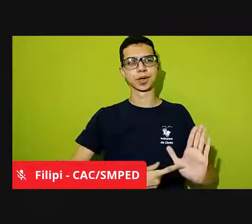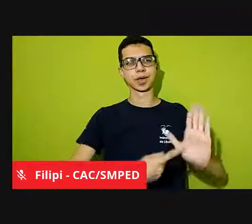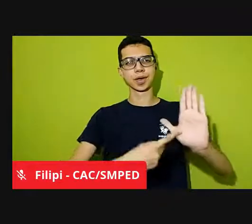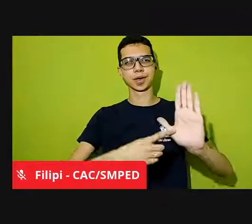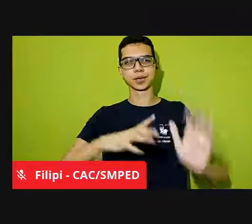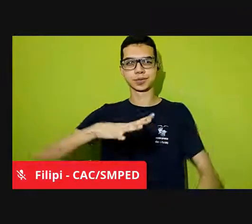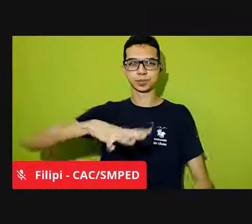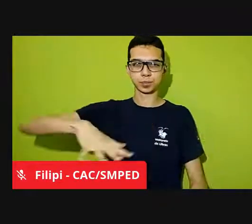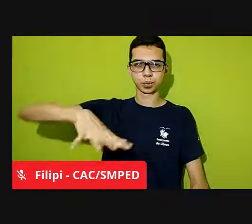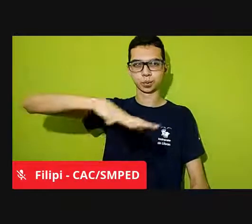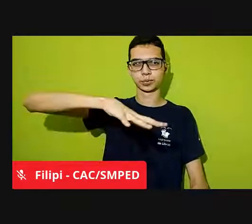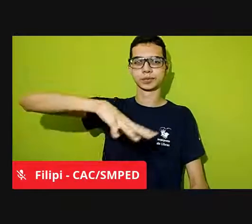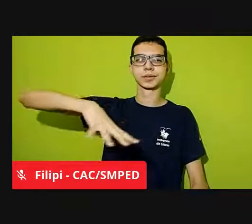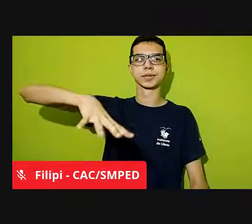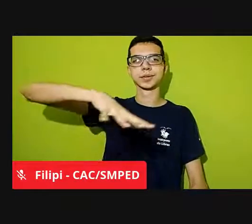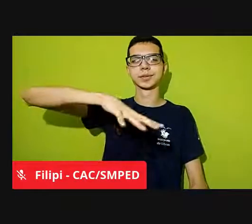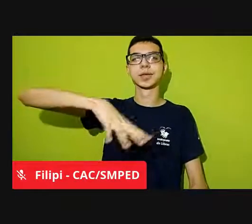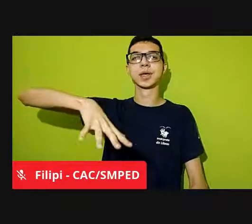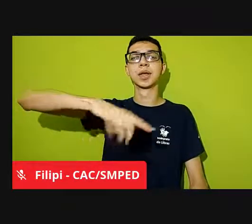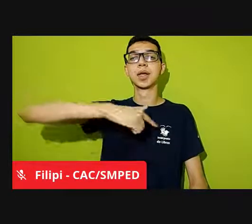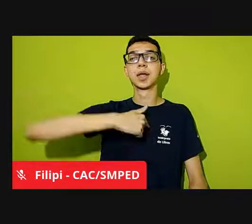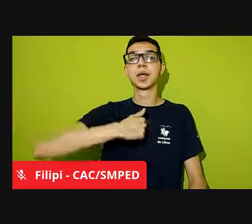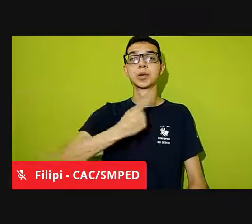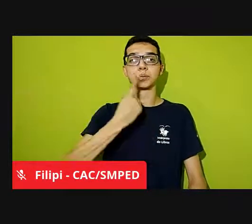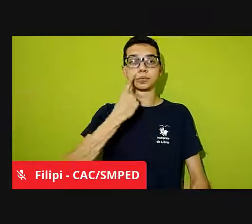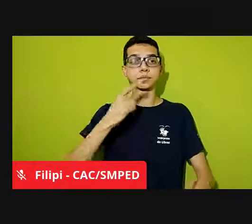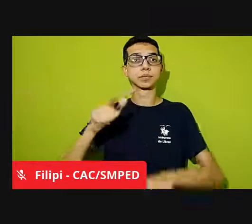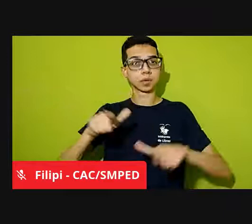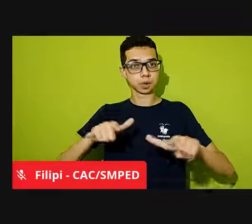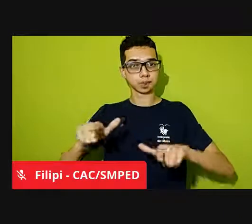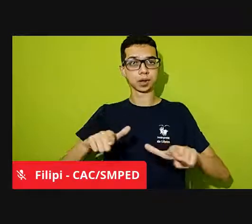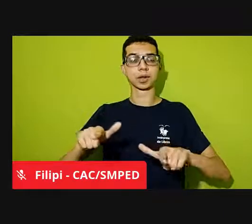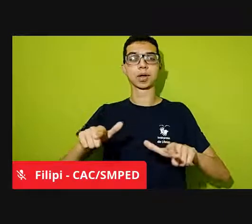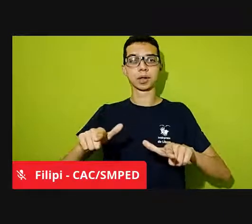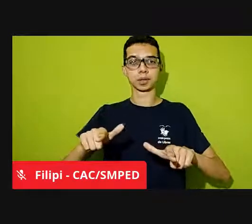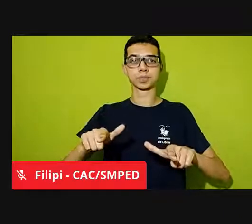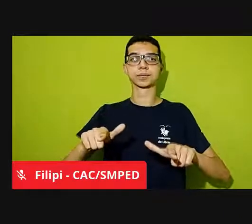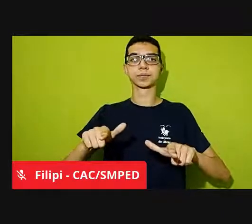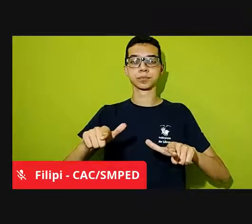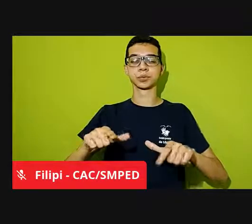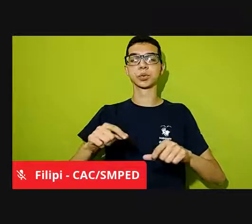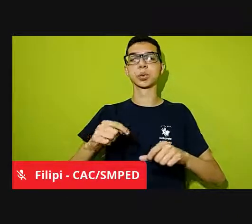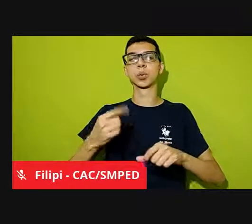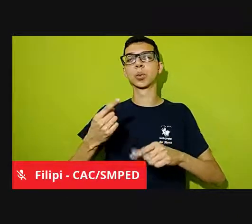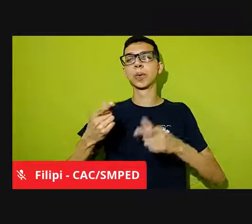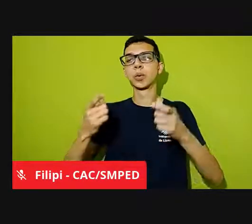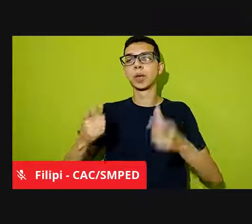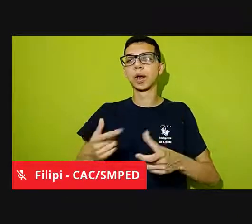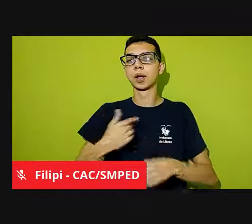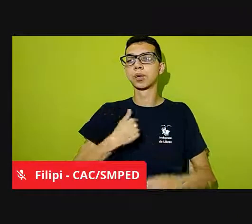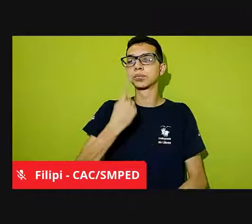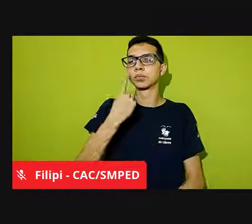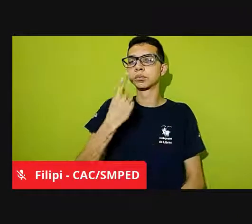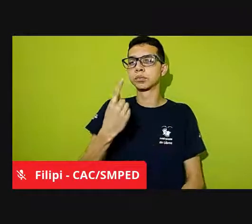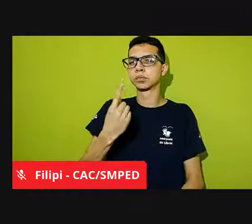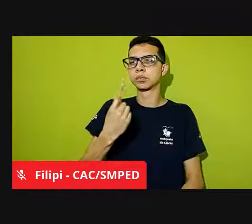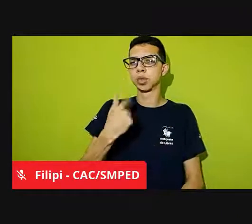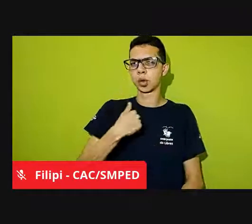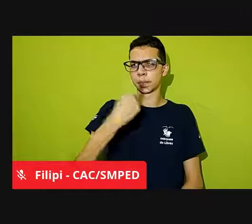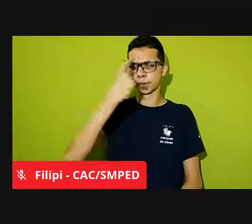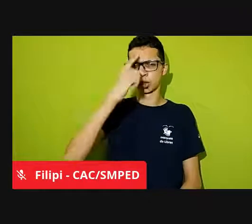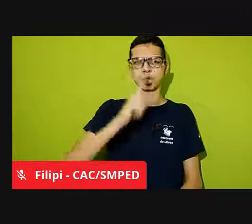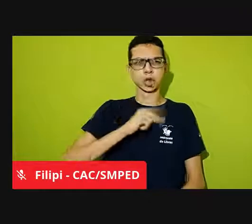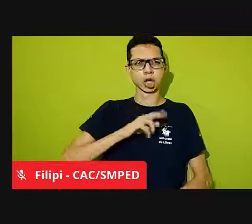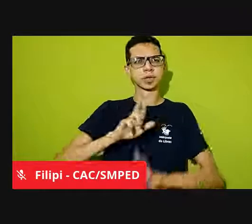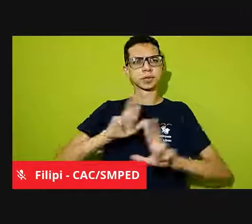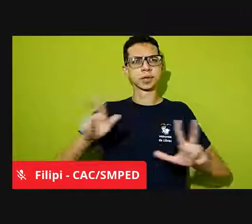instituição, em várias exposições, e aí foi a partir de uma das exposições que eu falei: caraca, isso aqui tem muita diferença